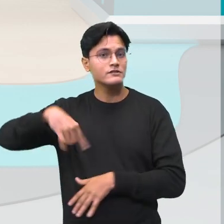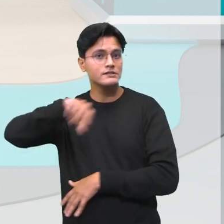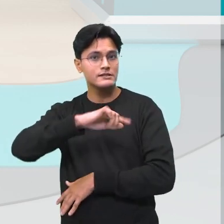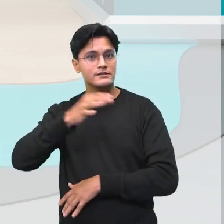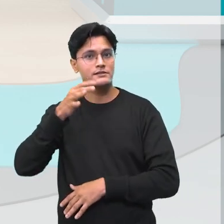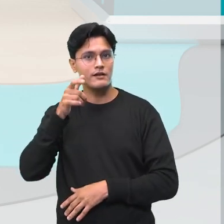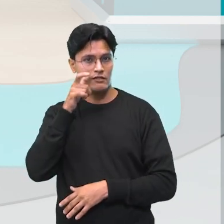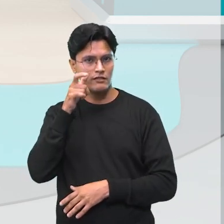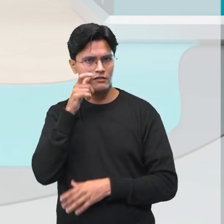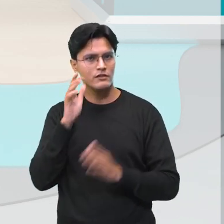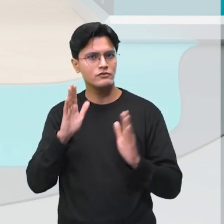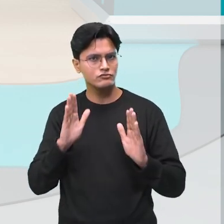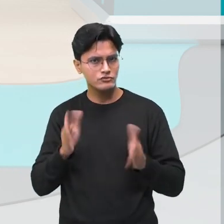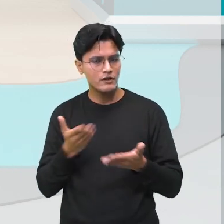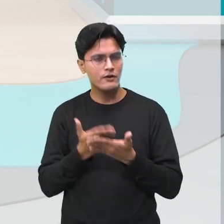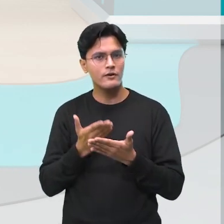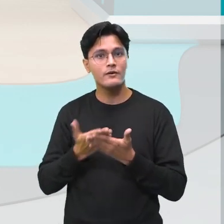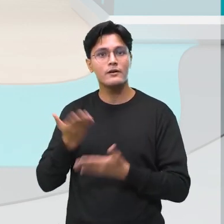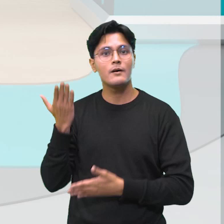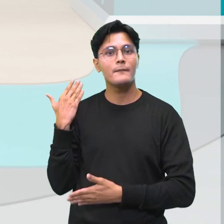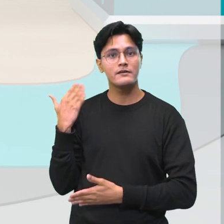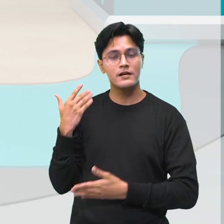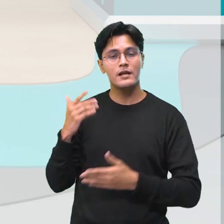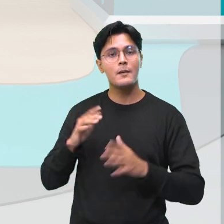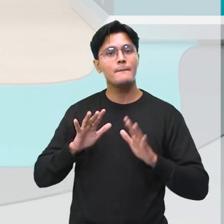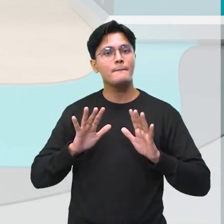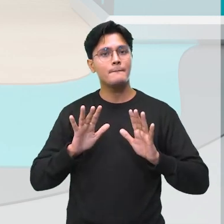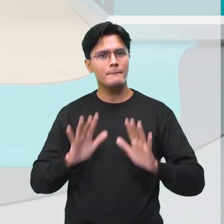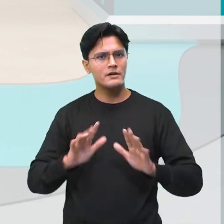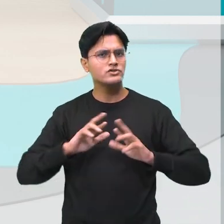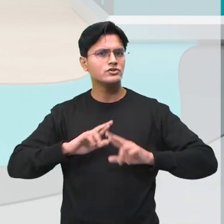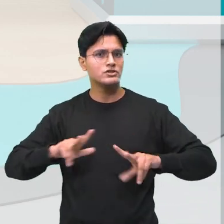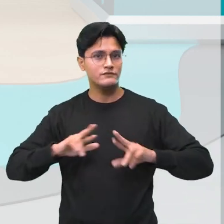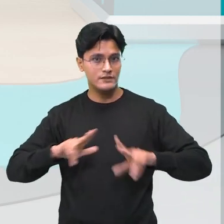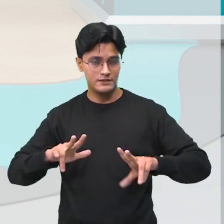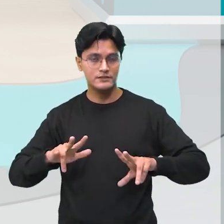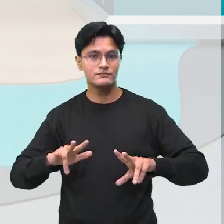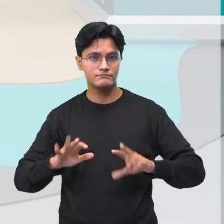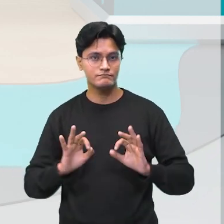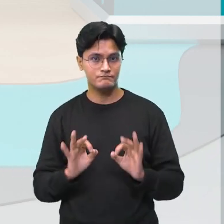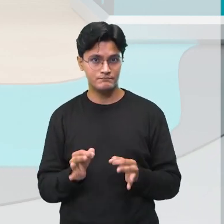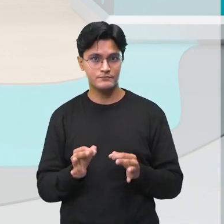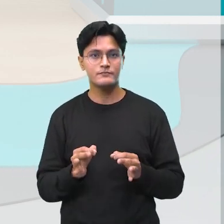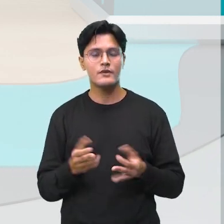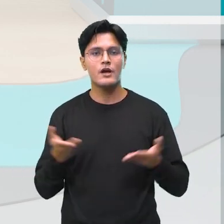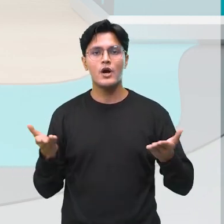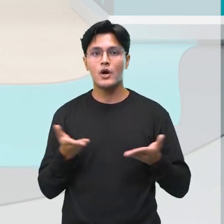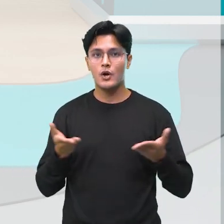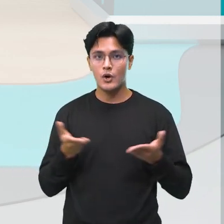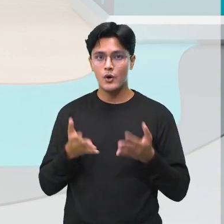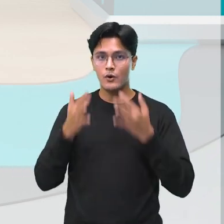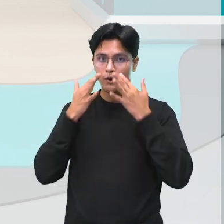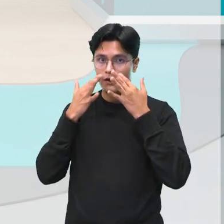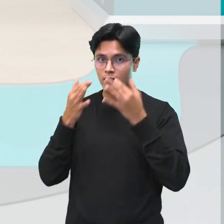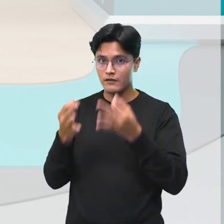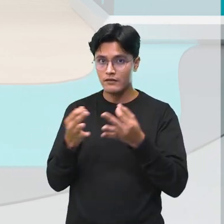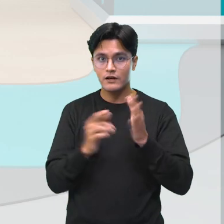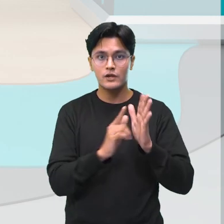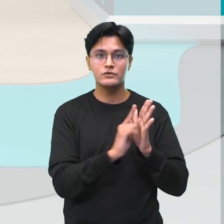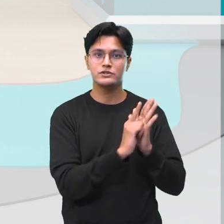aula nossa, né? Mas com uma conotação diferente, tá bom? Agora nós vamos focar no